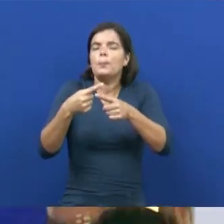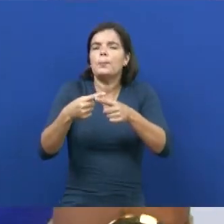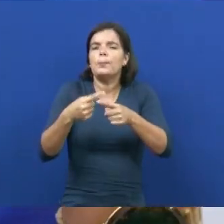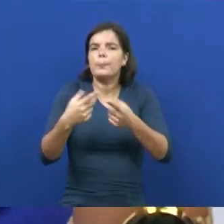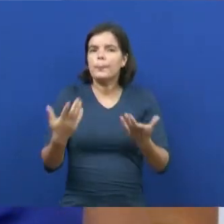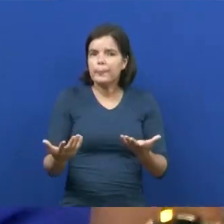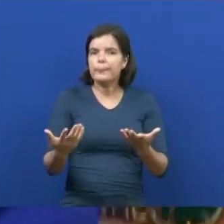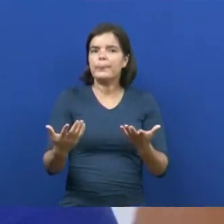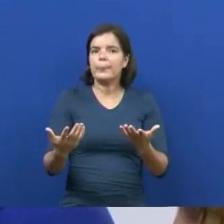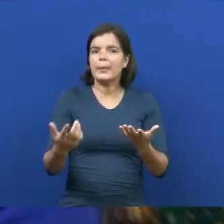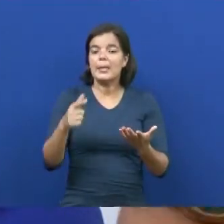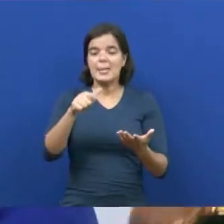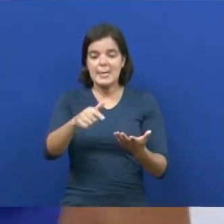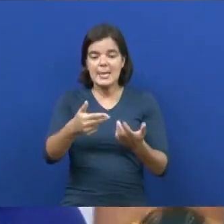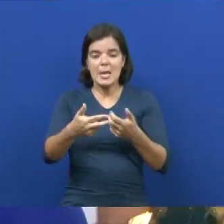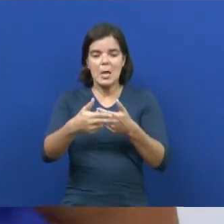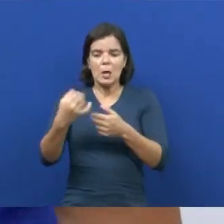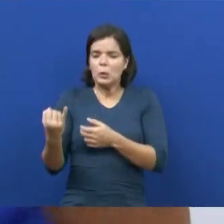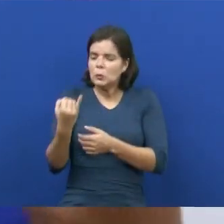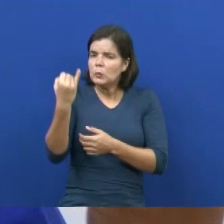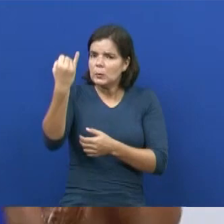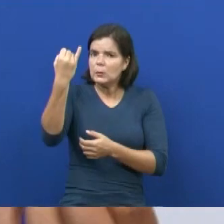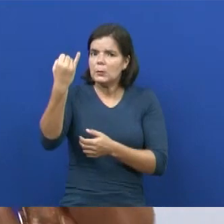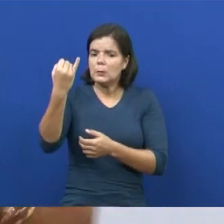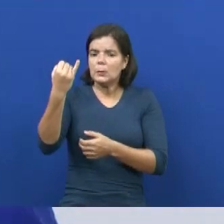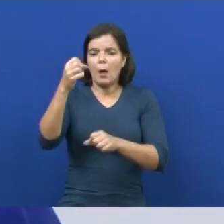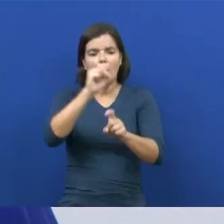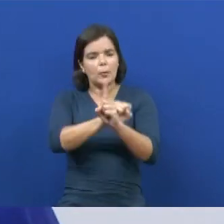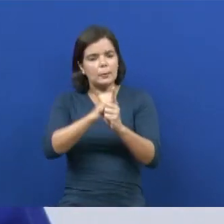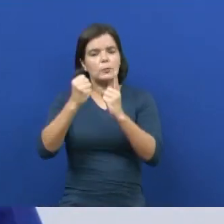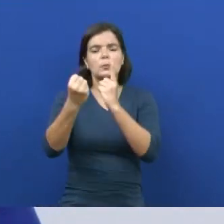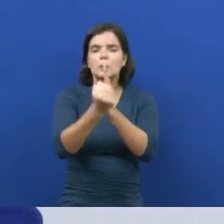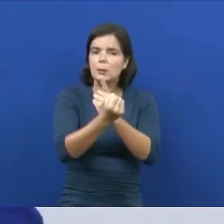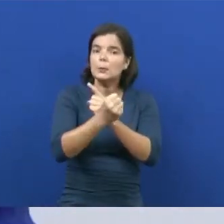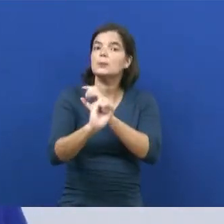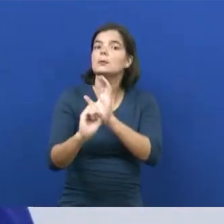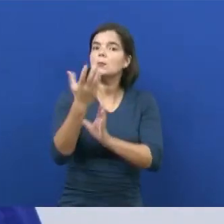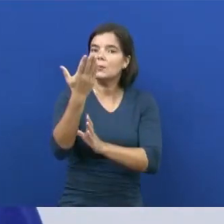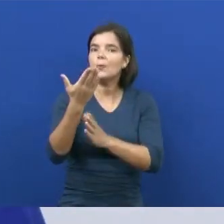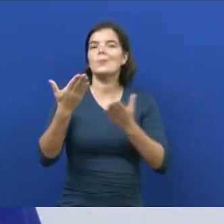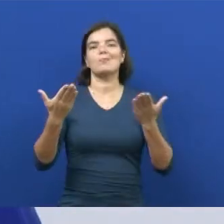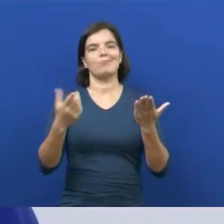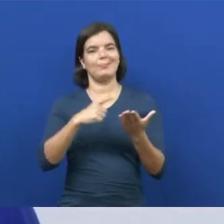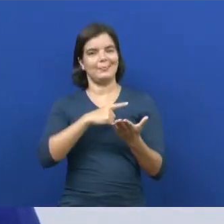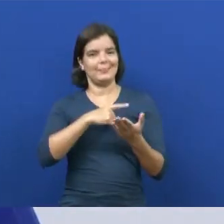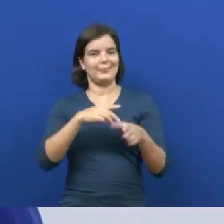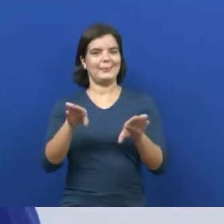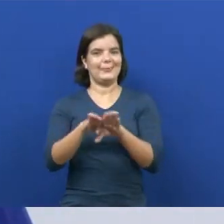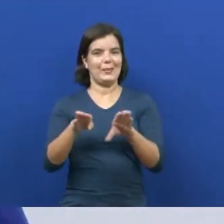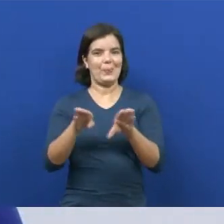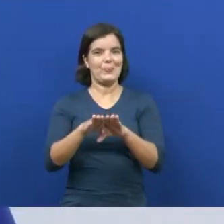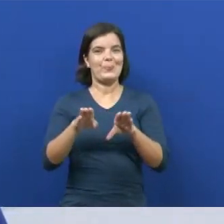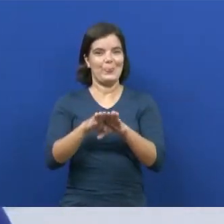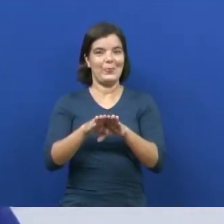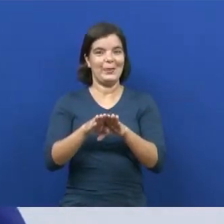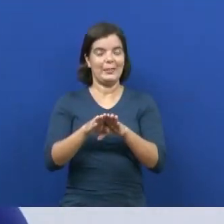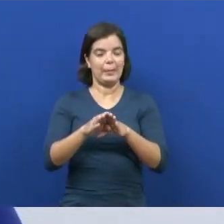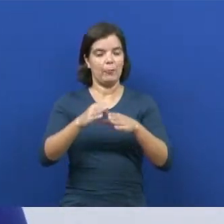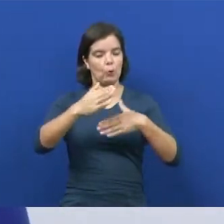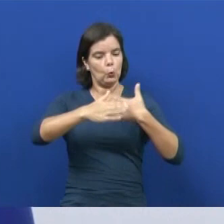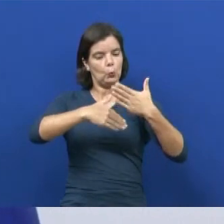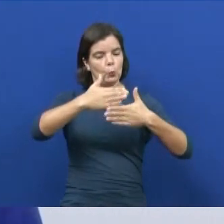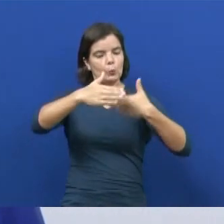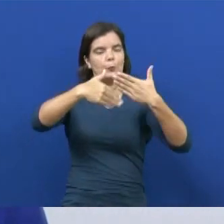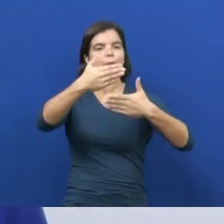porquê que fatores tão importantes na nossa sociedade estão acontecendo? Porque houve também um grande